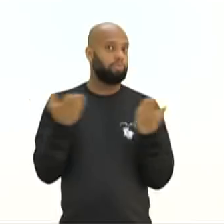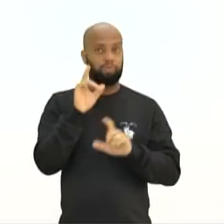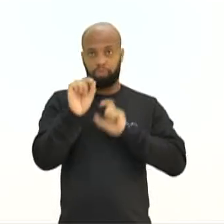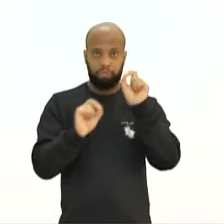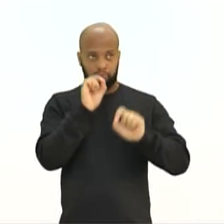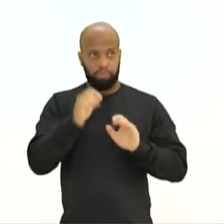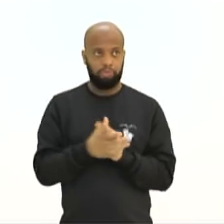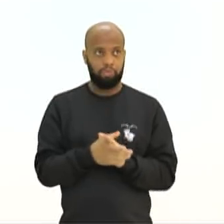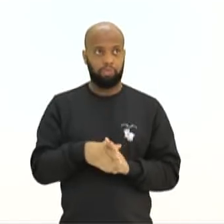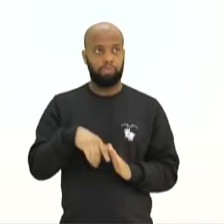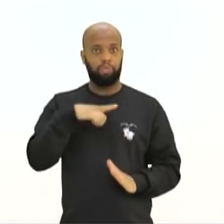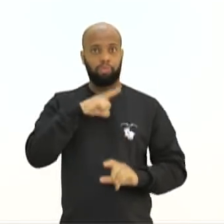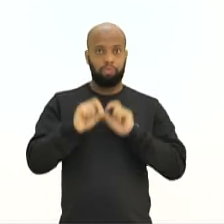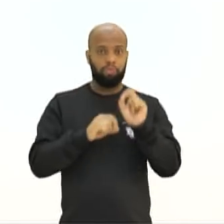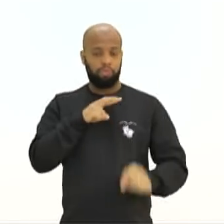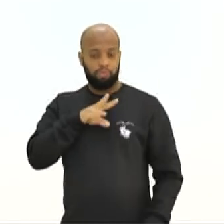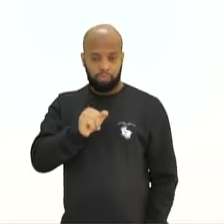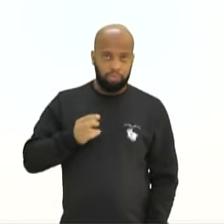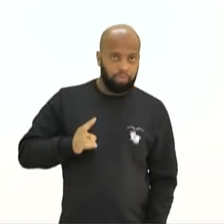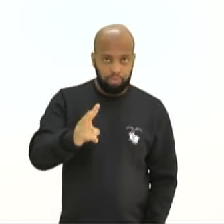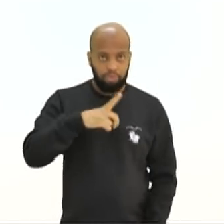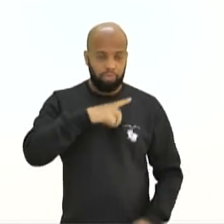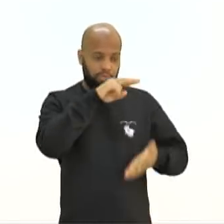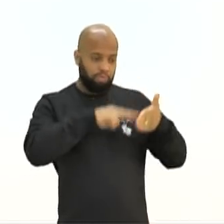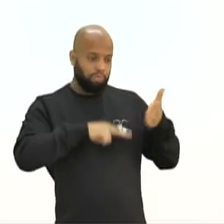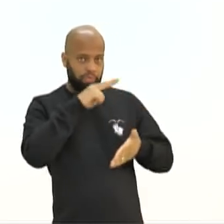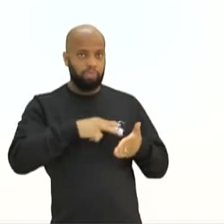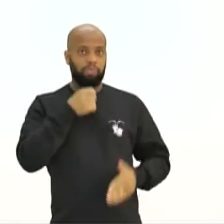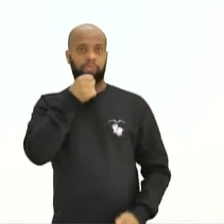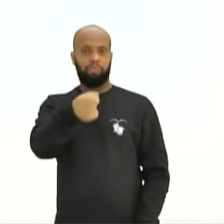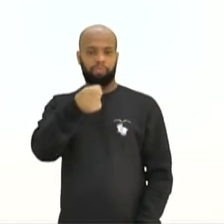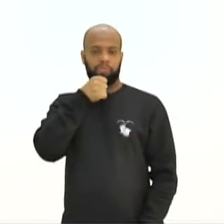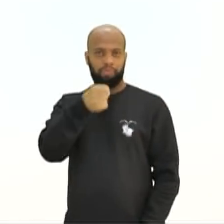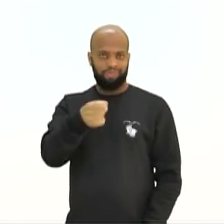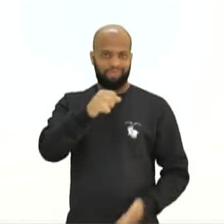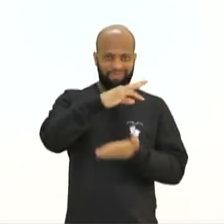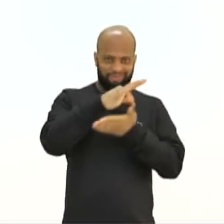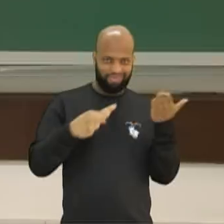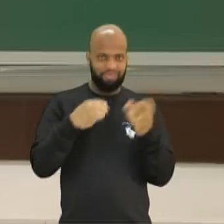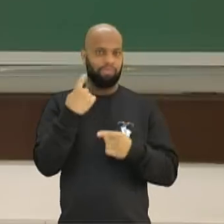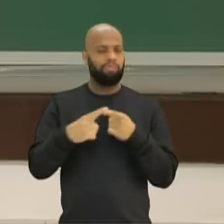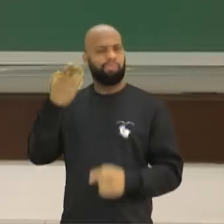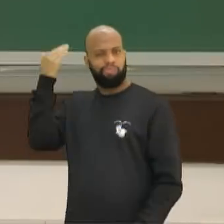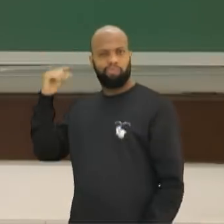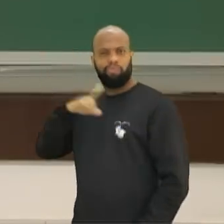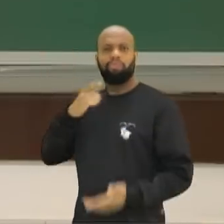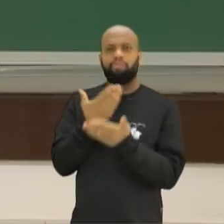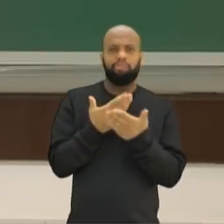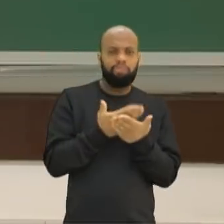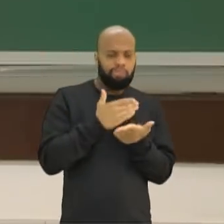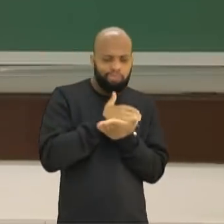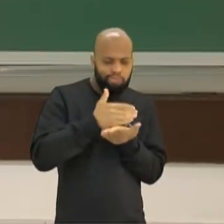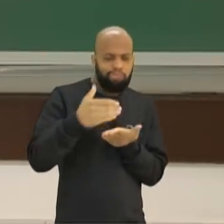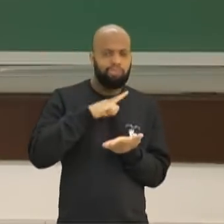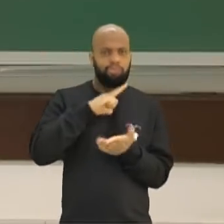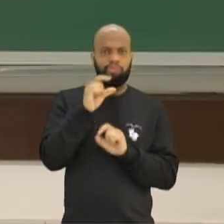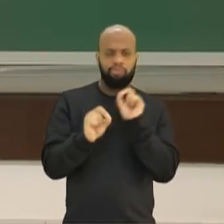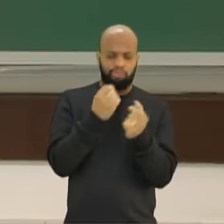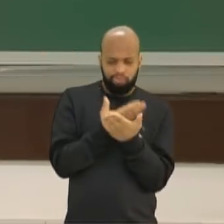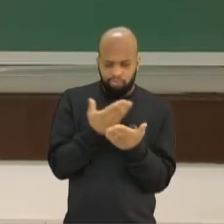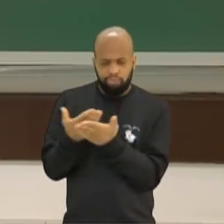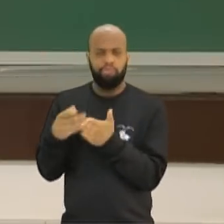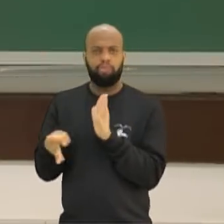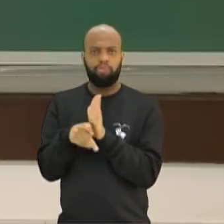Olha só, nós vamos dar continuidade à leitura de uma reportagem. Estão lembrados que na aula anterior nós começamos a fazer a leitura